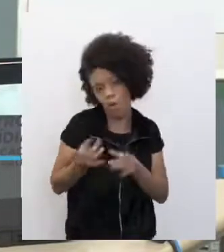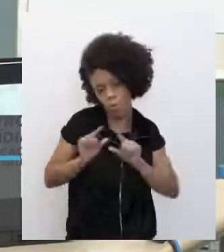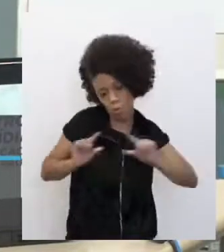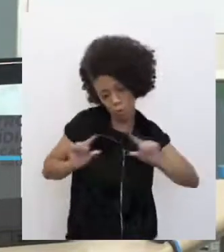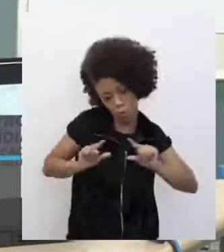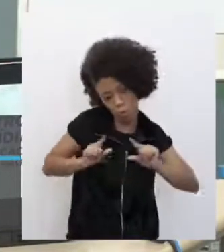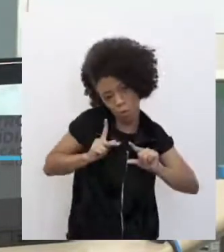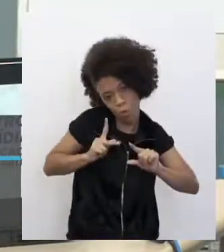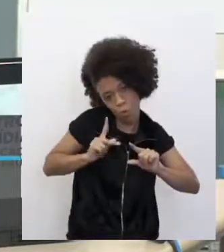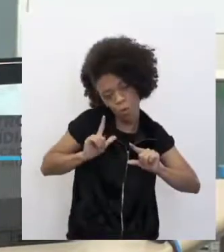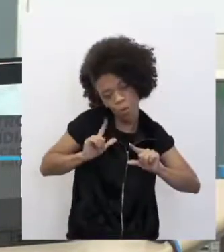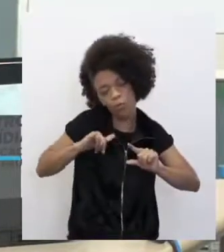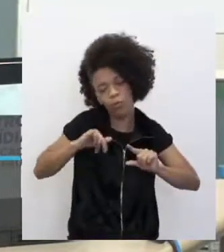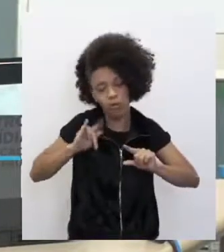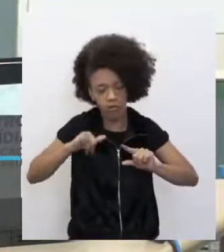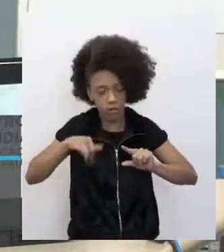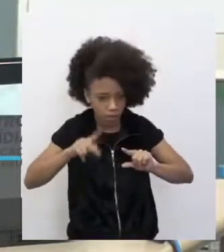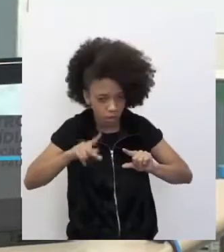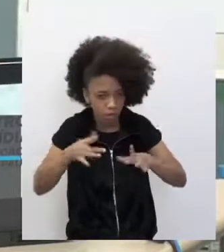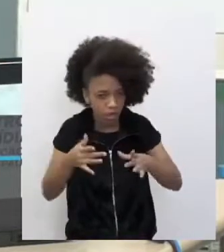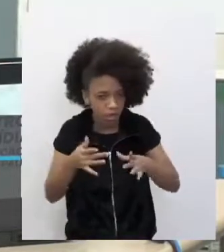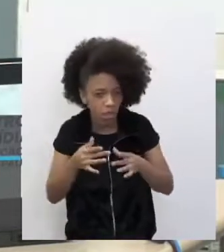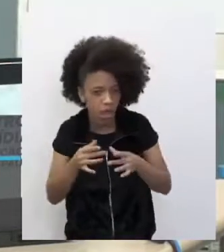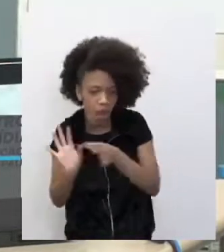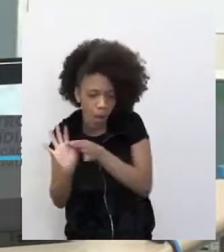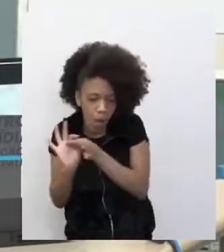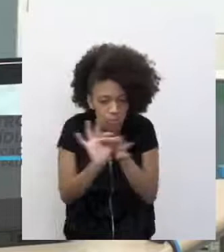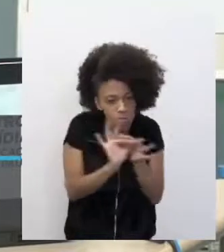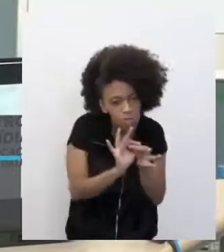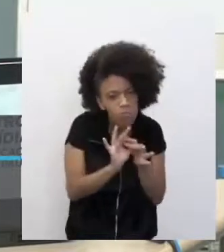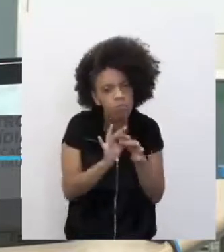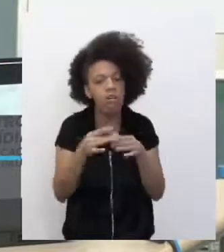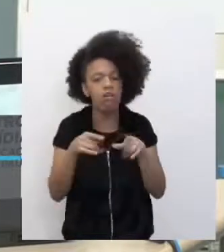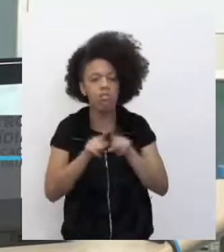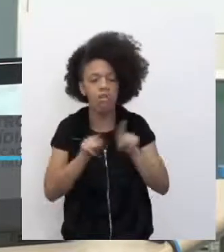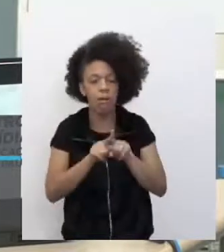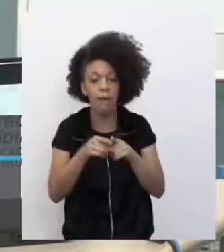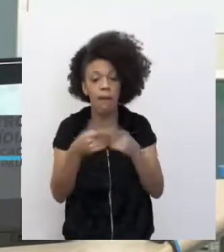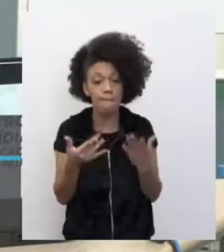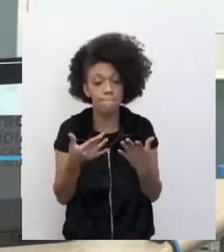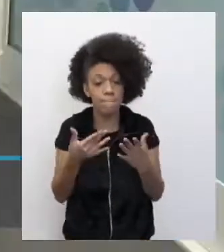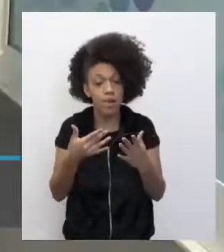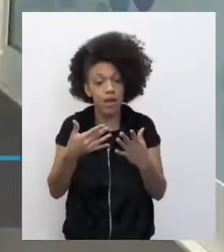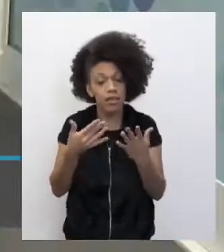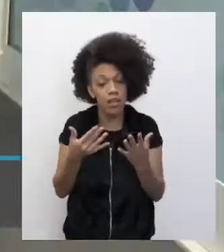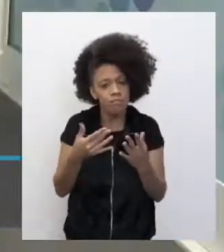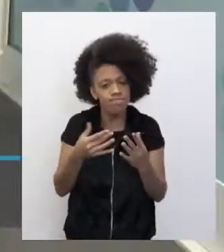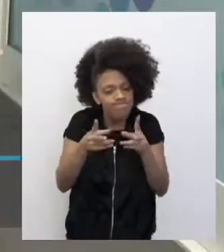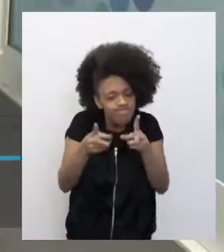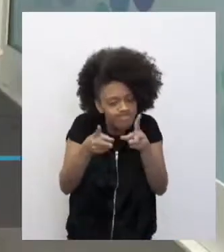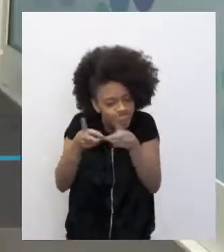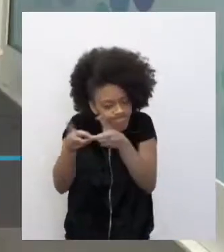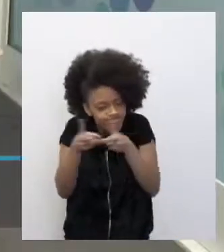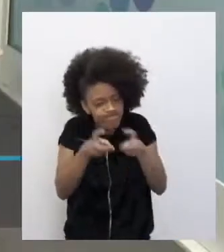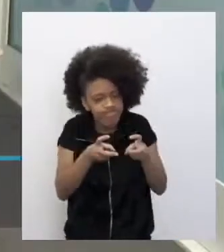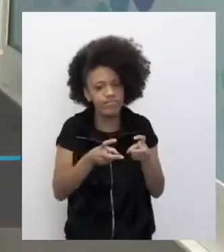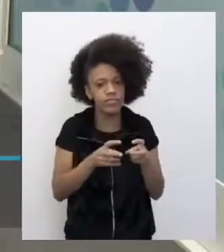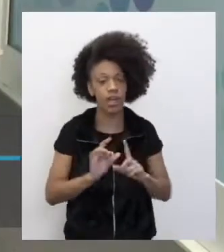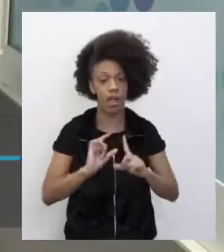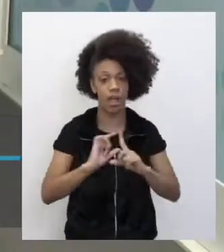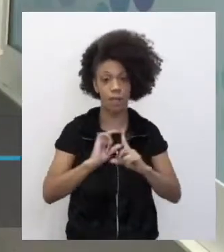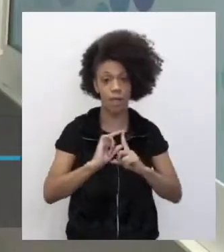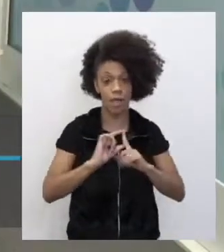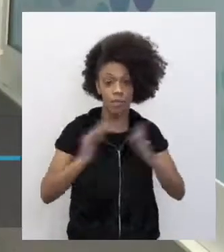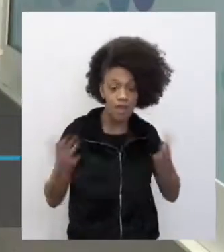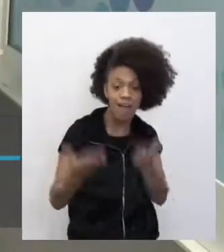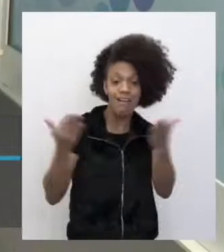uma pesquisa. E aí, alguns termos específicos, ela colocou também para enfatizar, não é? A Bruna usou uma palavra ótima, que era para